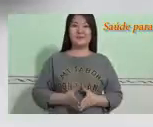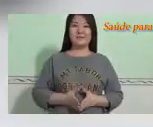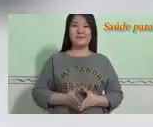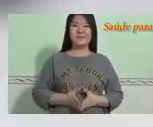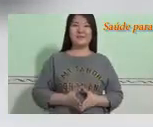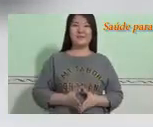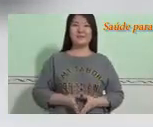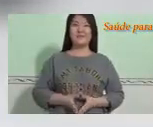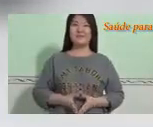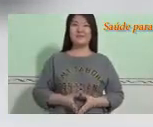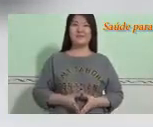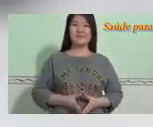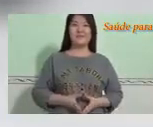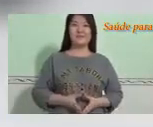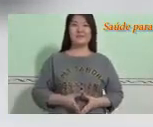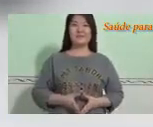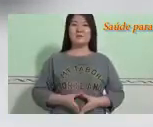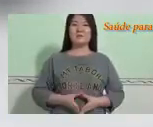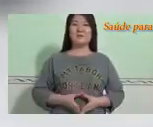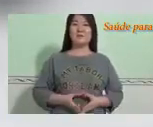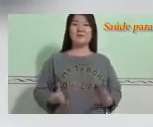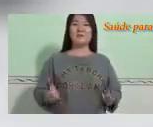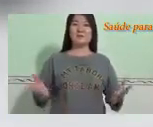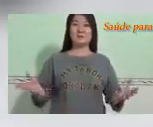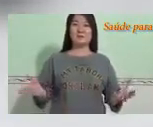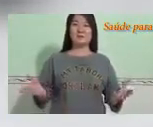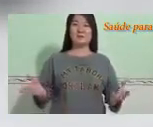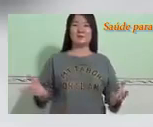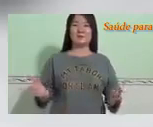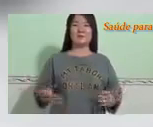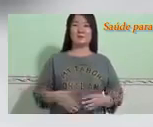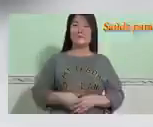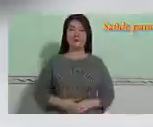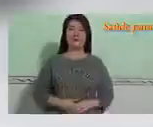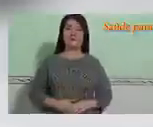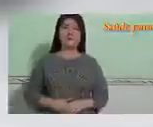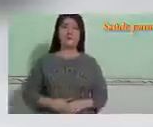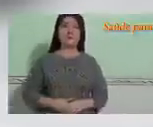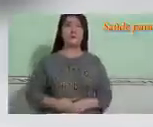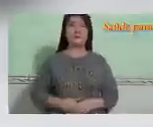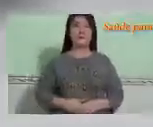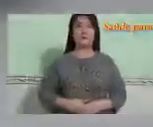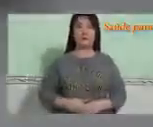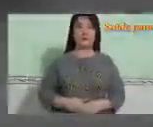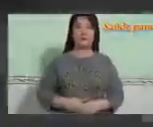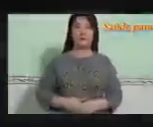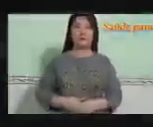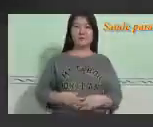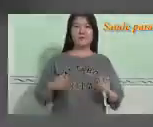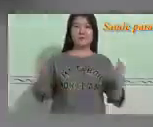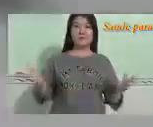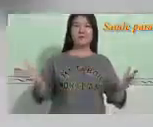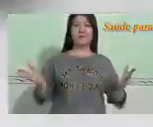Além disso, quando a má qualidade do sono se torna frequente, pode haver alterações no apetite e problemas de saúde